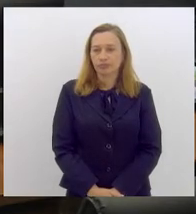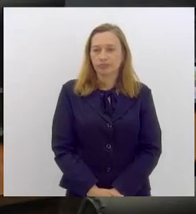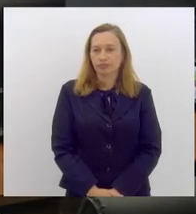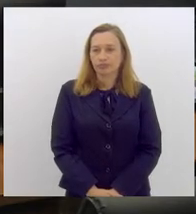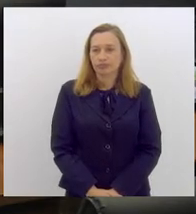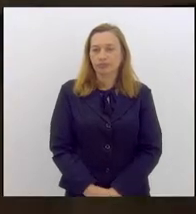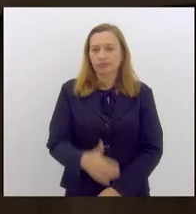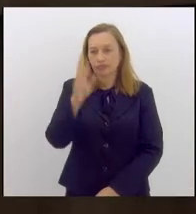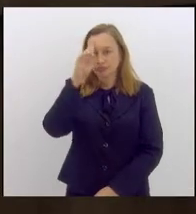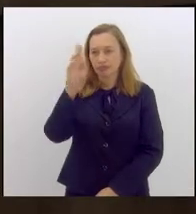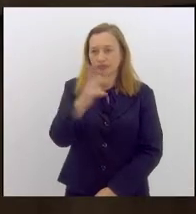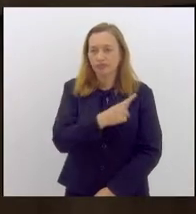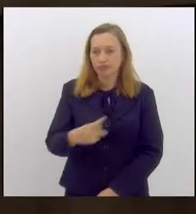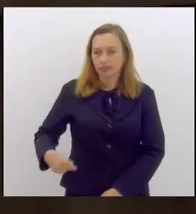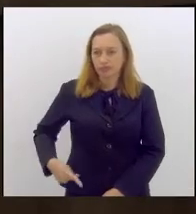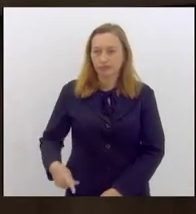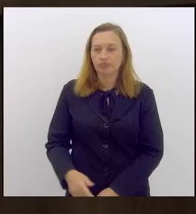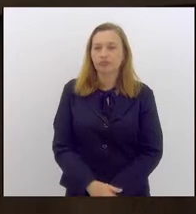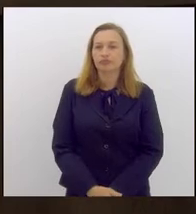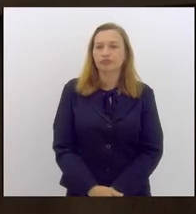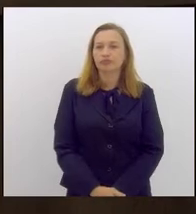Senhora Presidente,